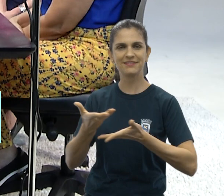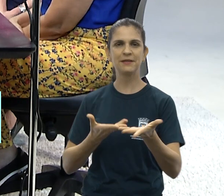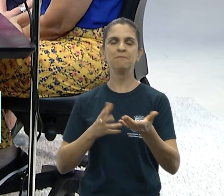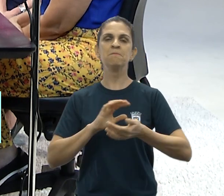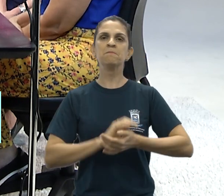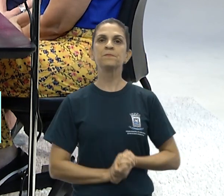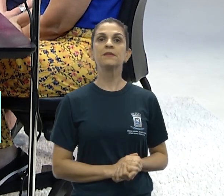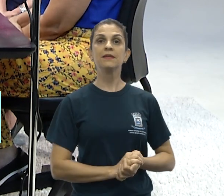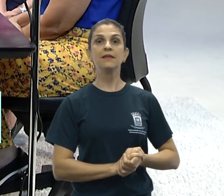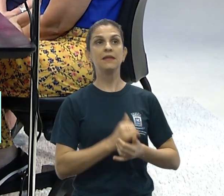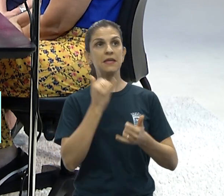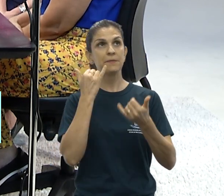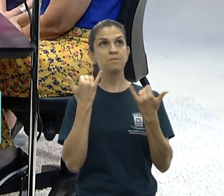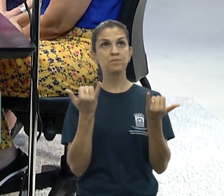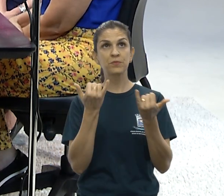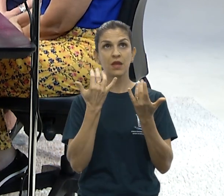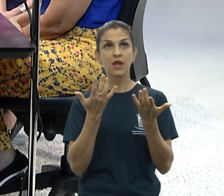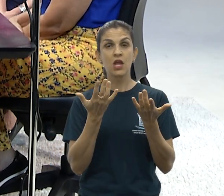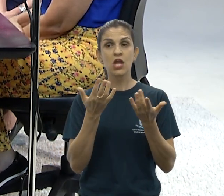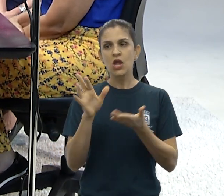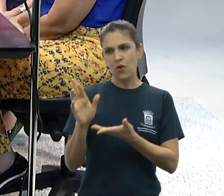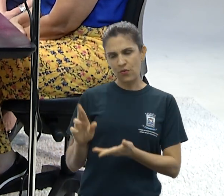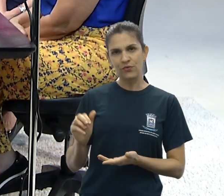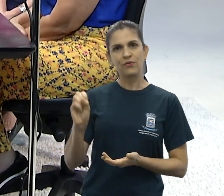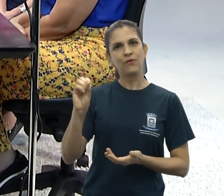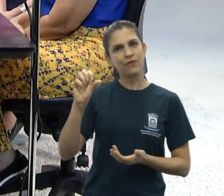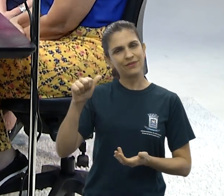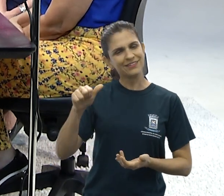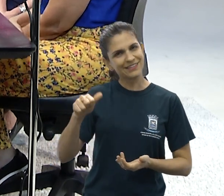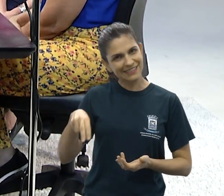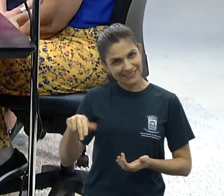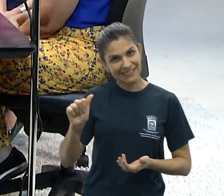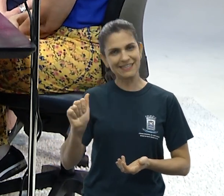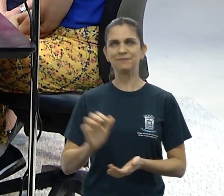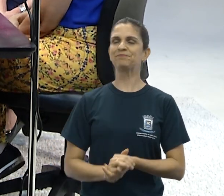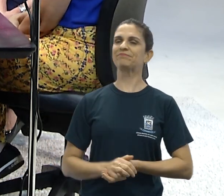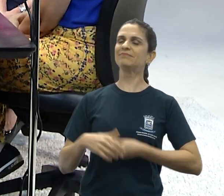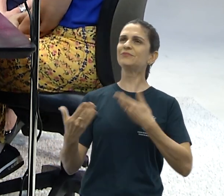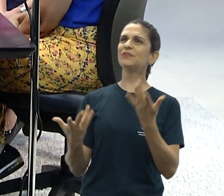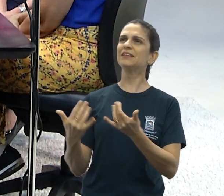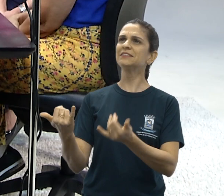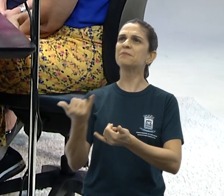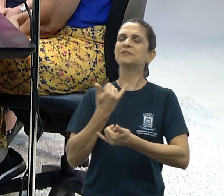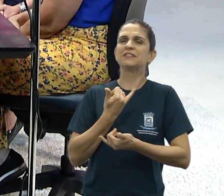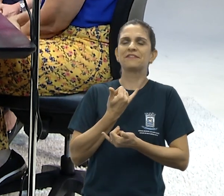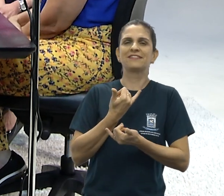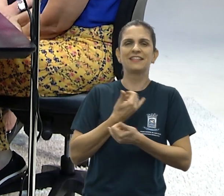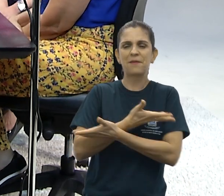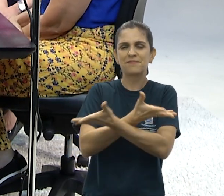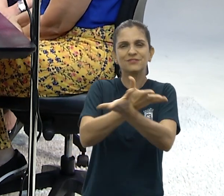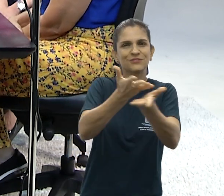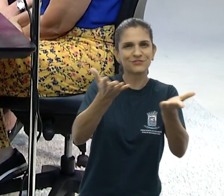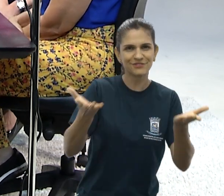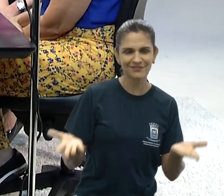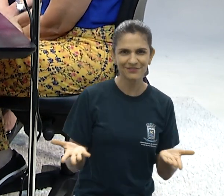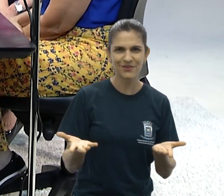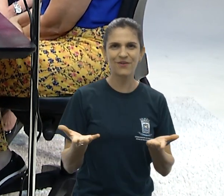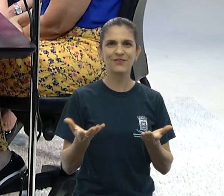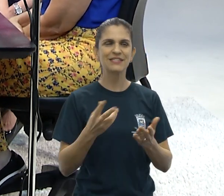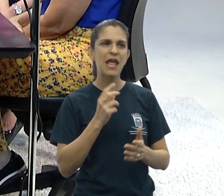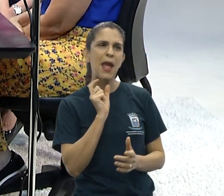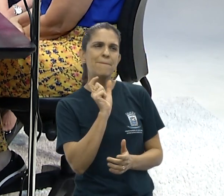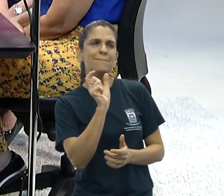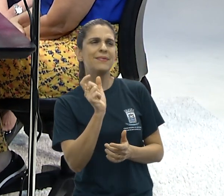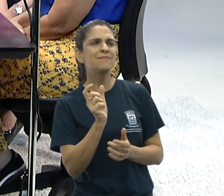Mais Mulheres, ouvir de você, Rosane, que dica que você poderia dar, que palavra que você podia falar aqui no final para encerrar para a